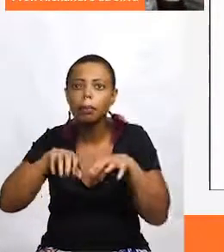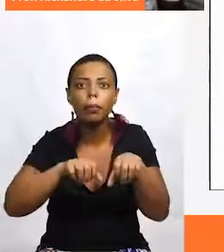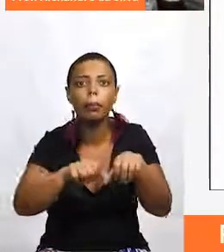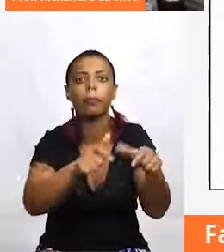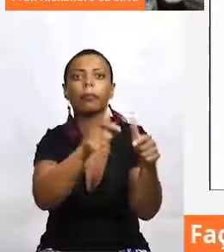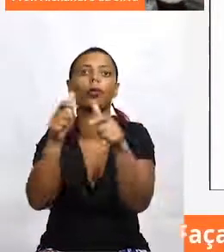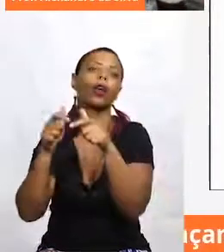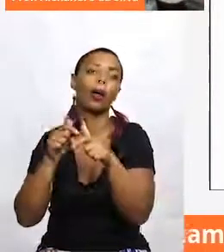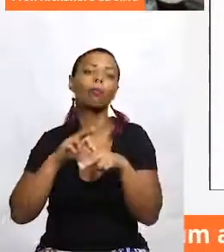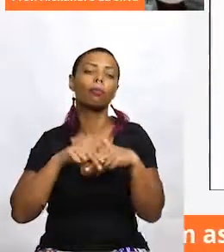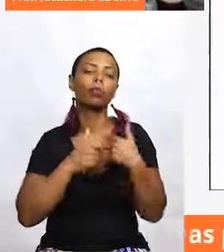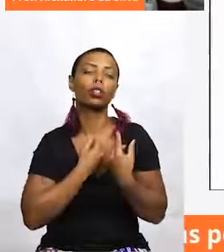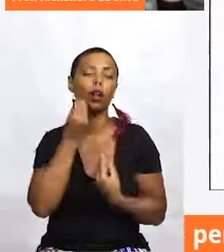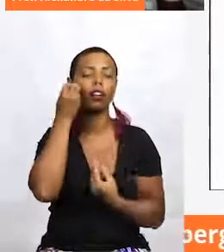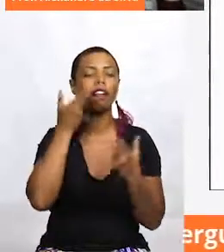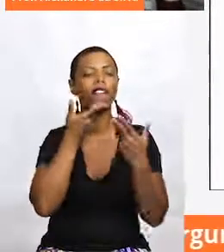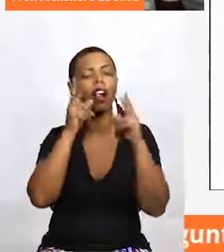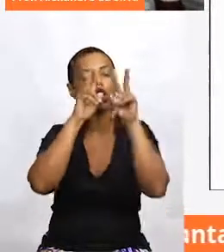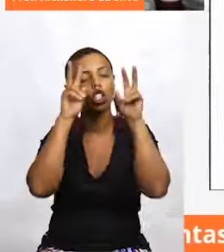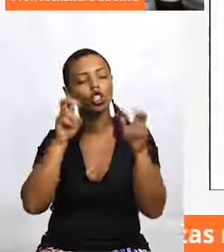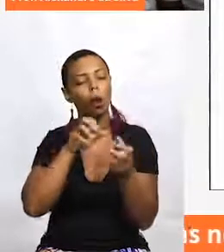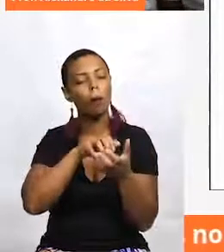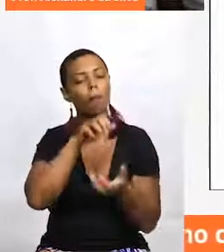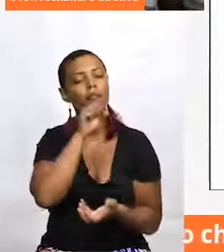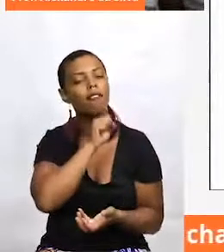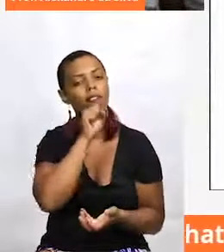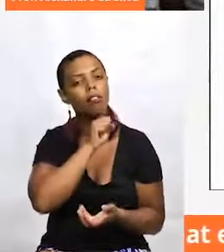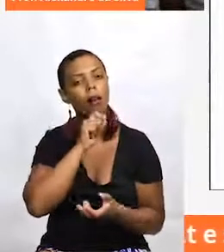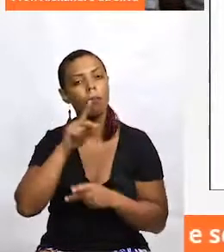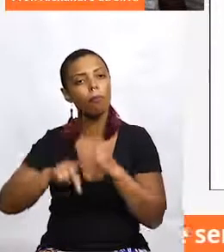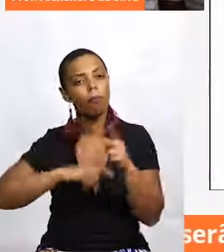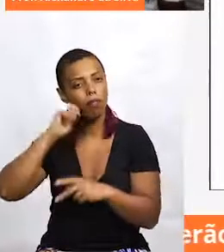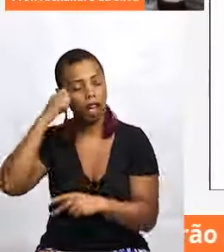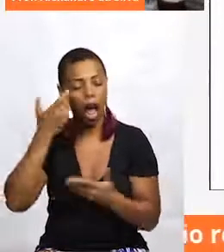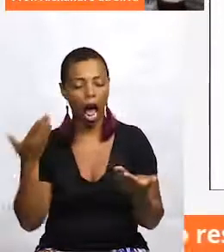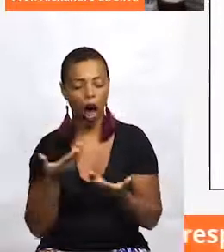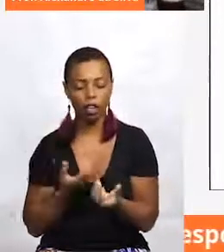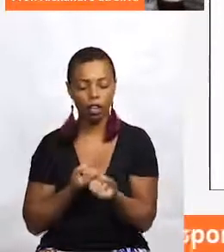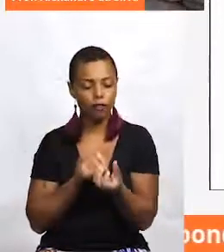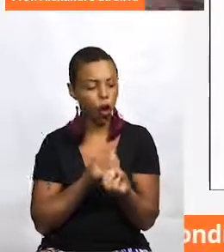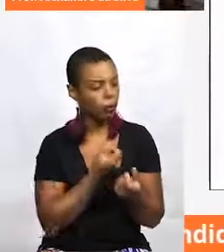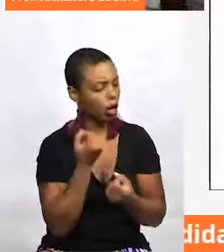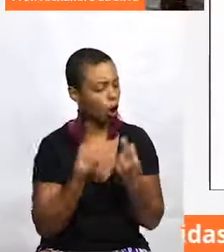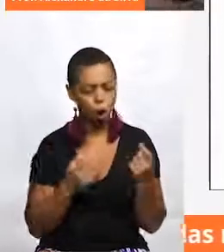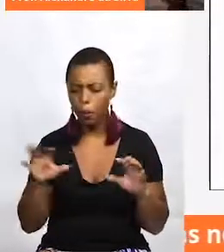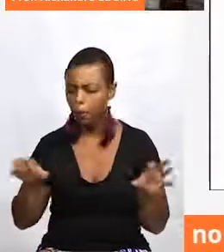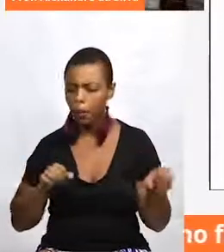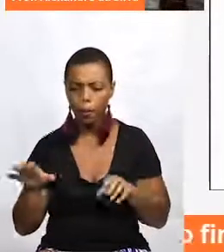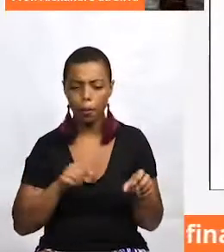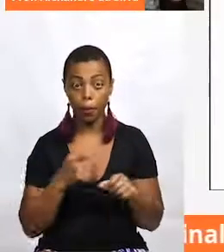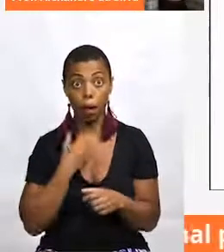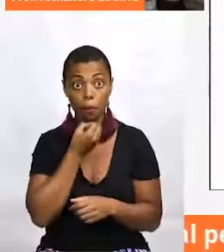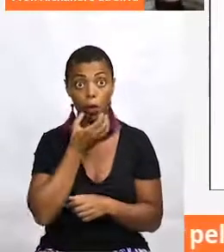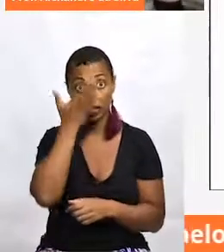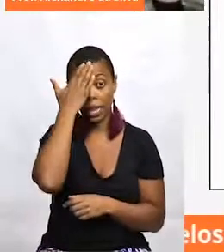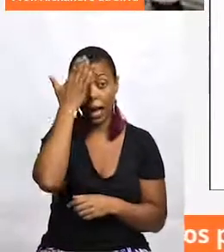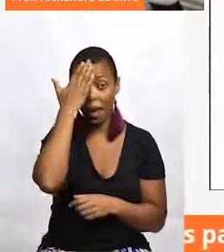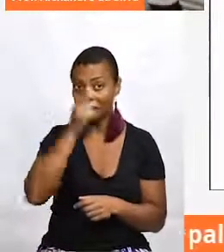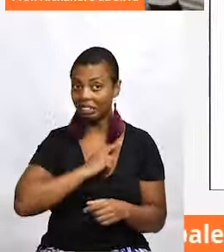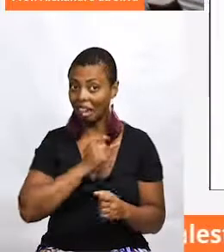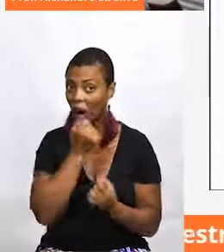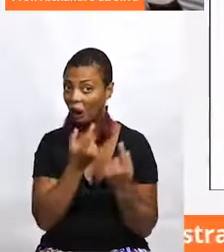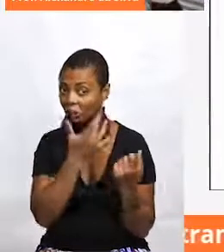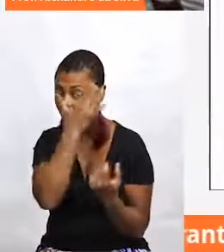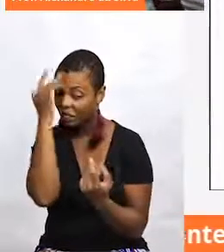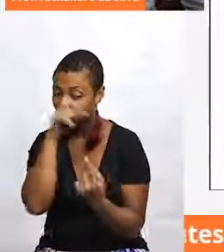falo de envelhecimento da população negra. Né? Mexendo agora com alguns dados, até é bom saber agora que tem um pessoal aqui,